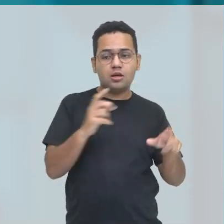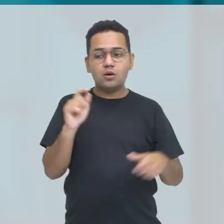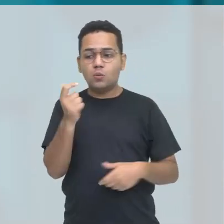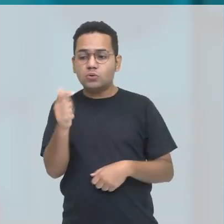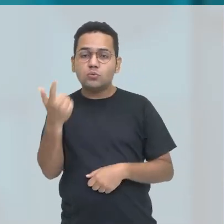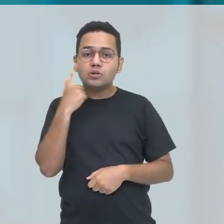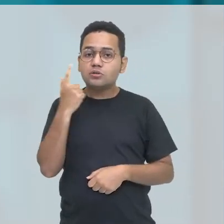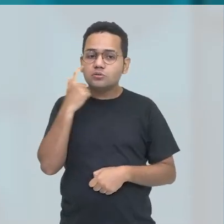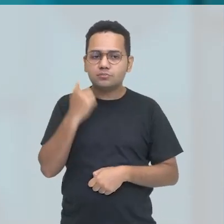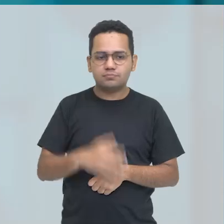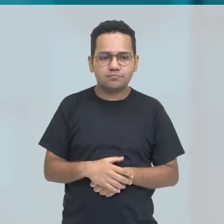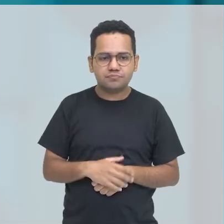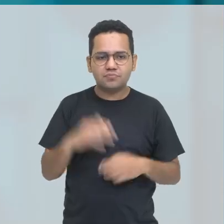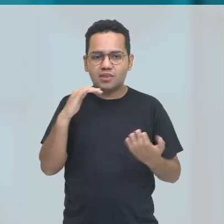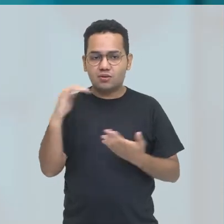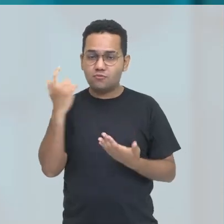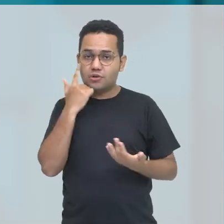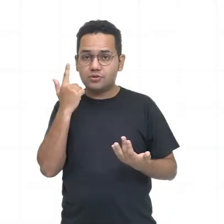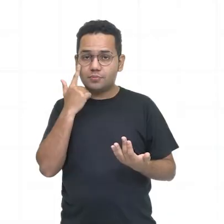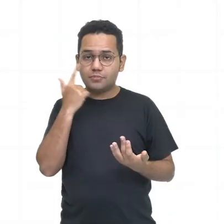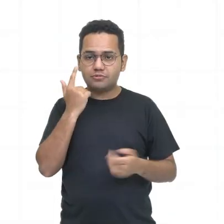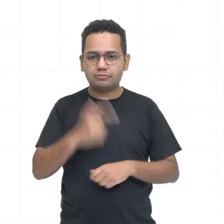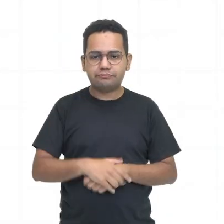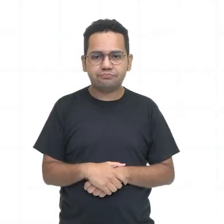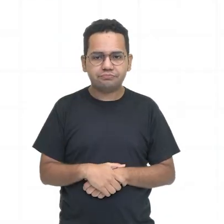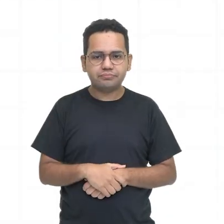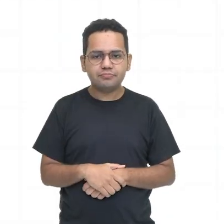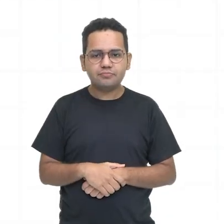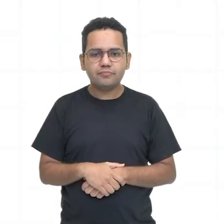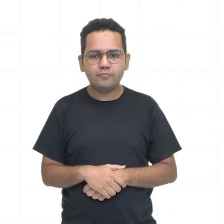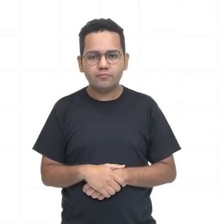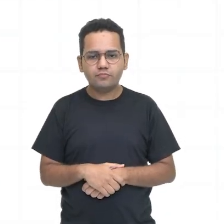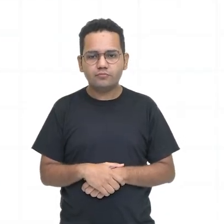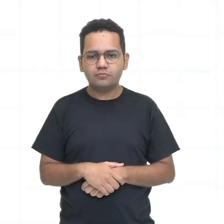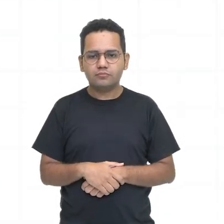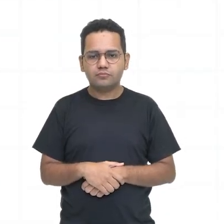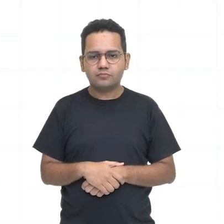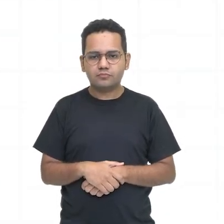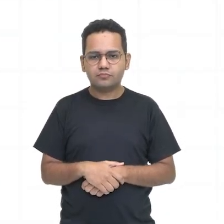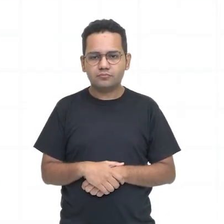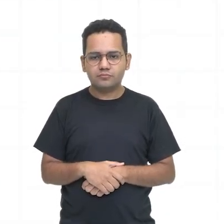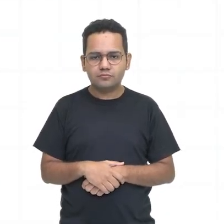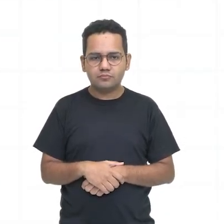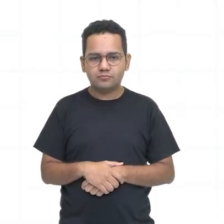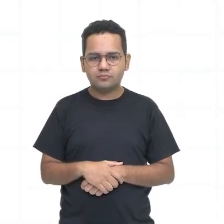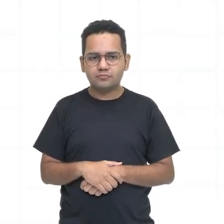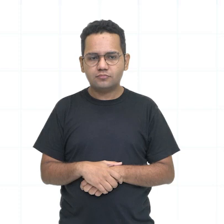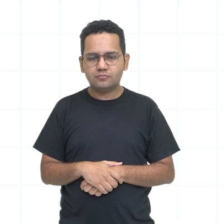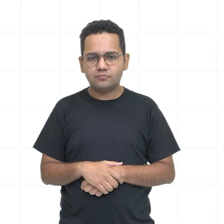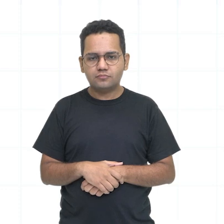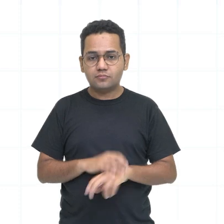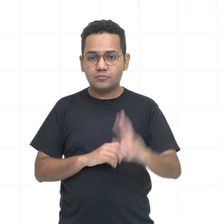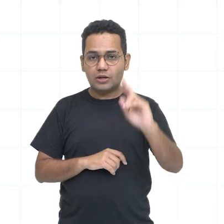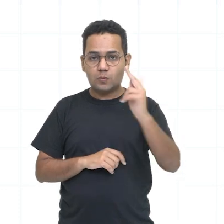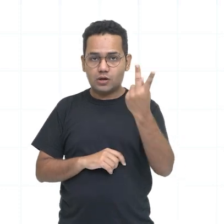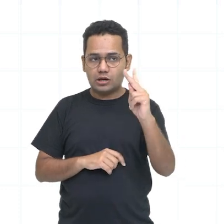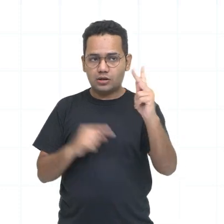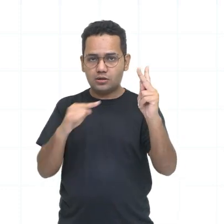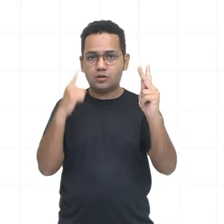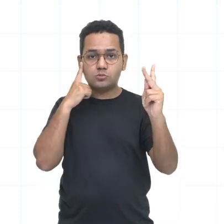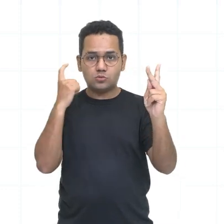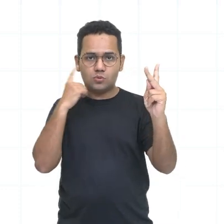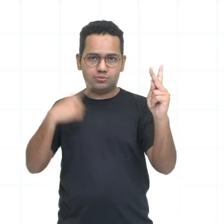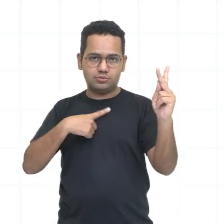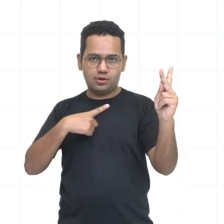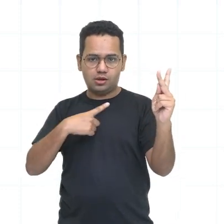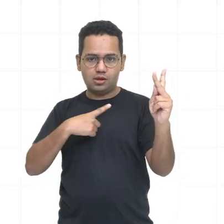grafia. Vamos explorar com um pouquinho mais de atenção? Olha só, essas palavrinhas aqui, ó, gente, iniciando com H, elas têm